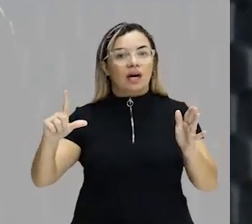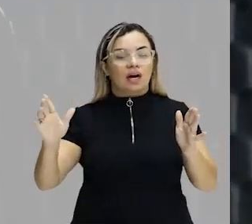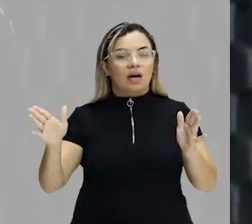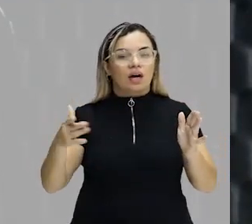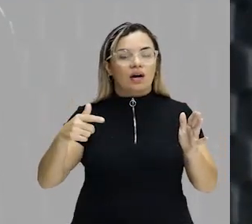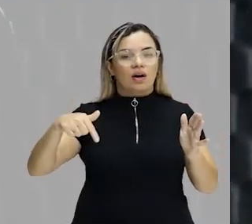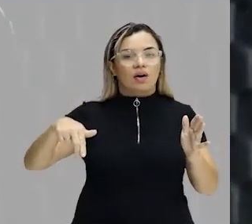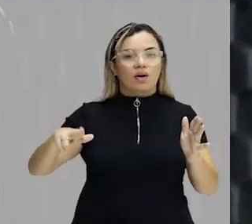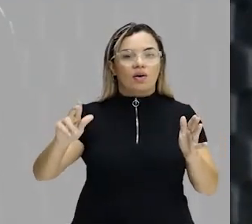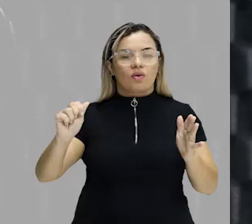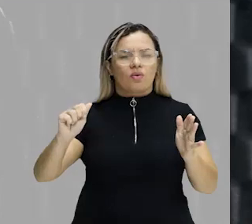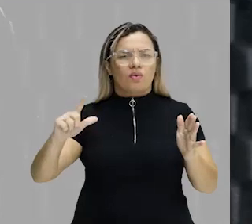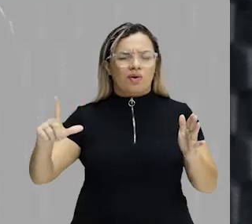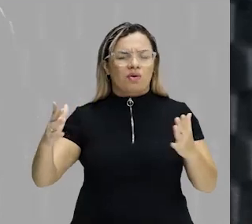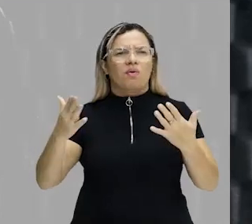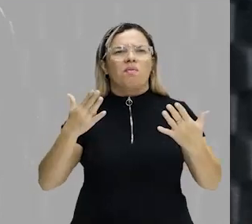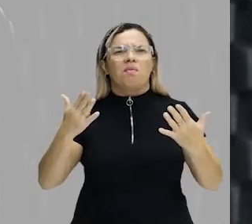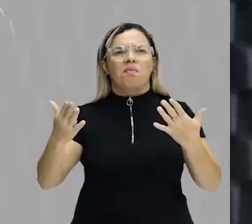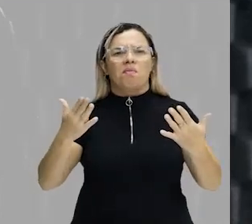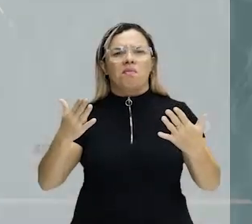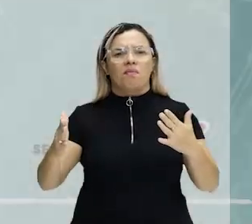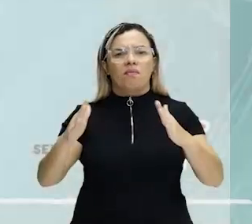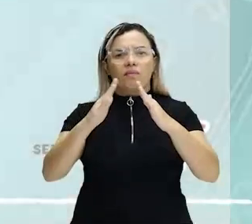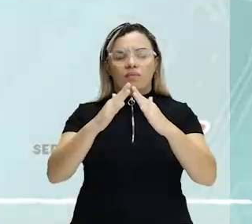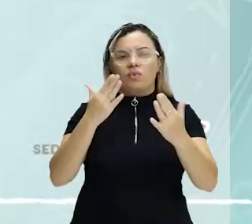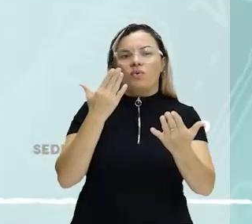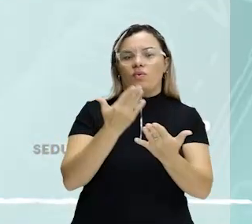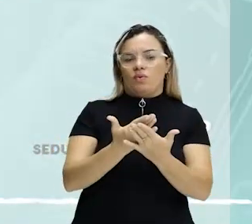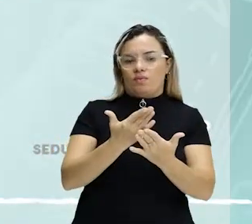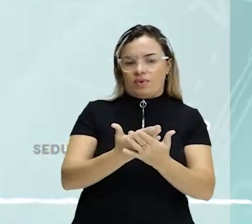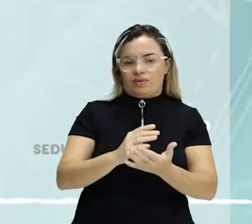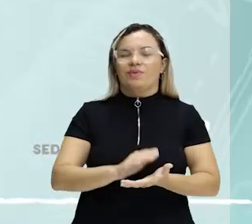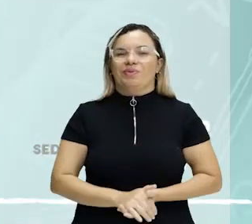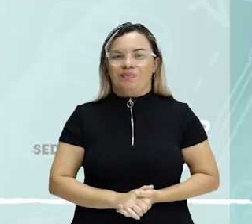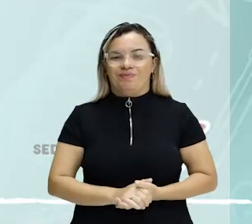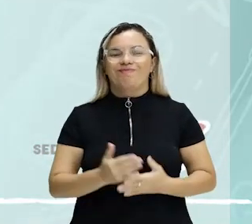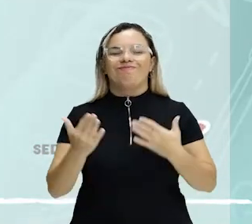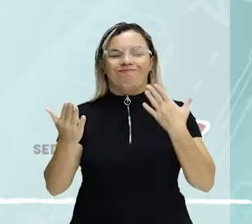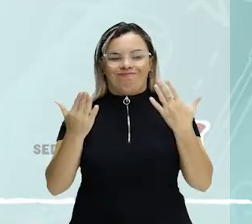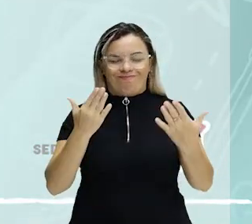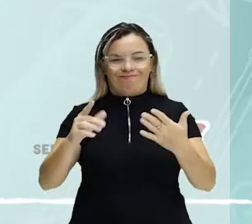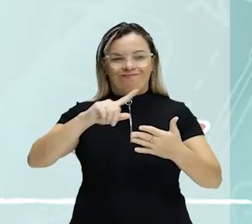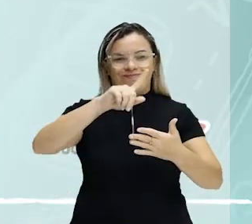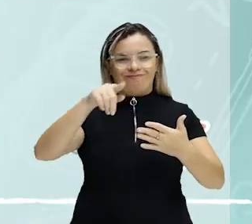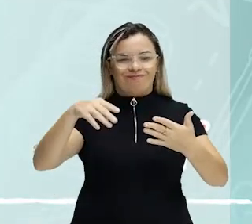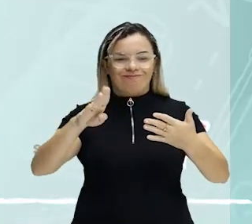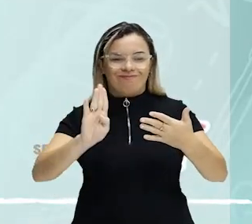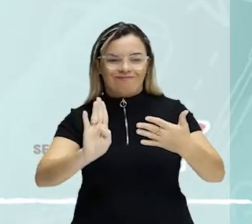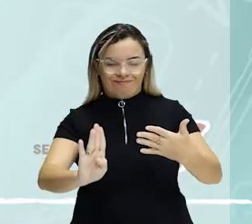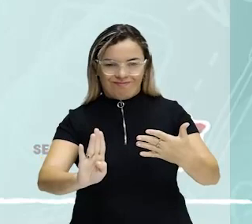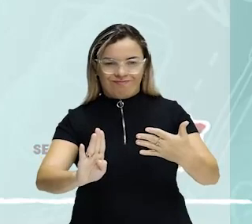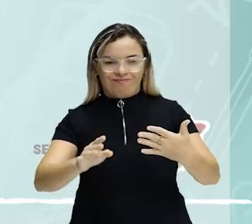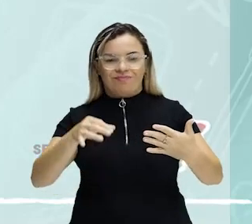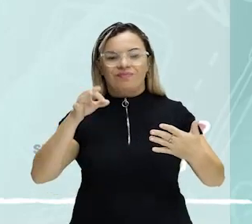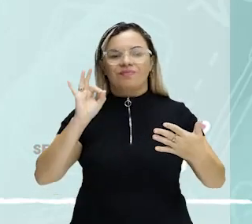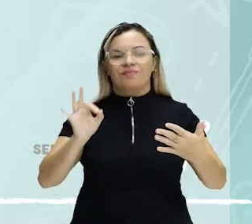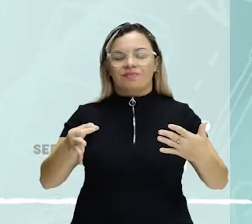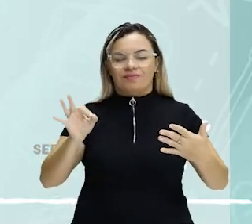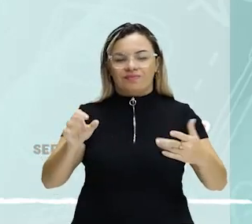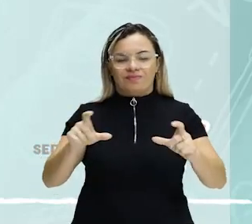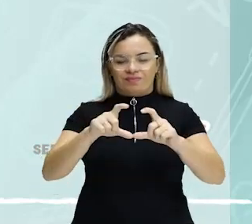sala de aula. E aí, eu estou fazendo uma comparação. Oração